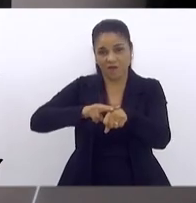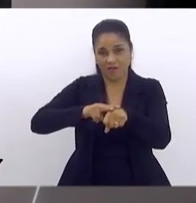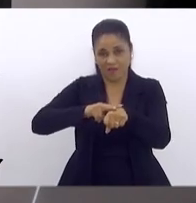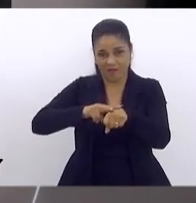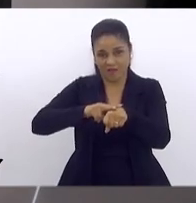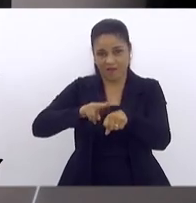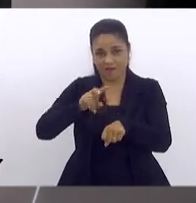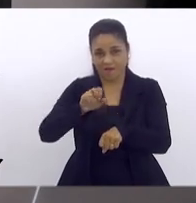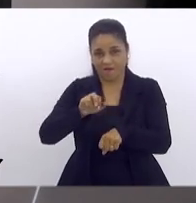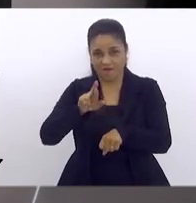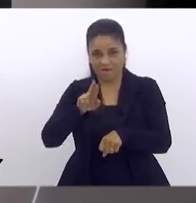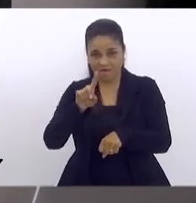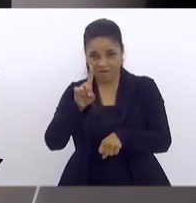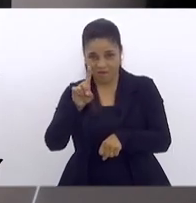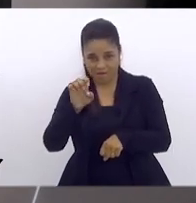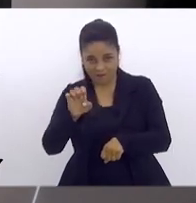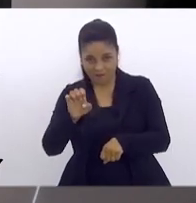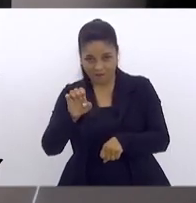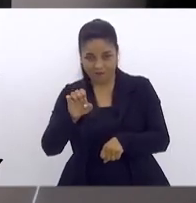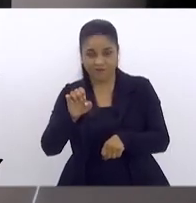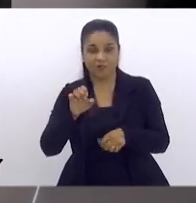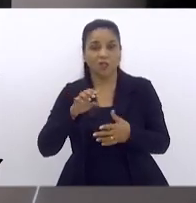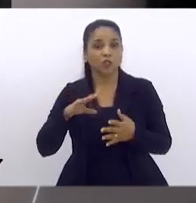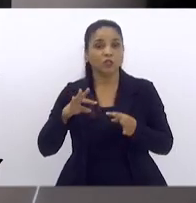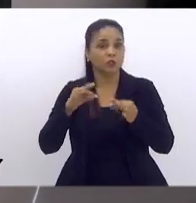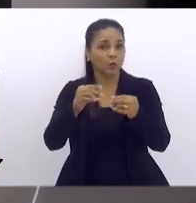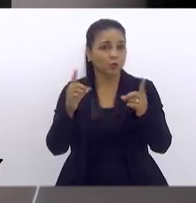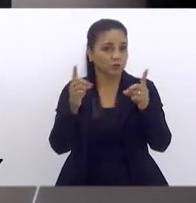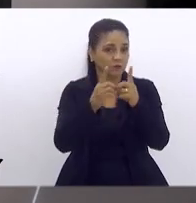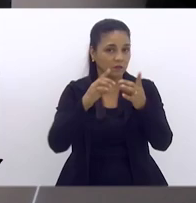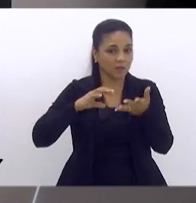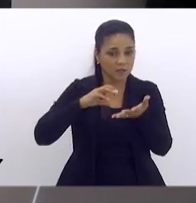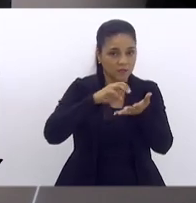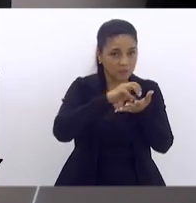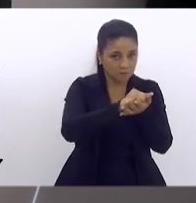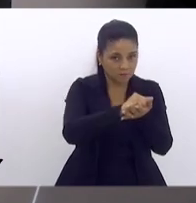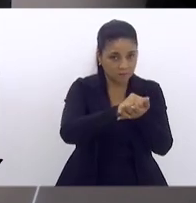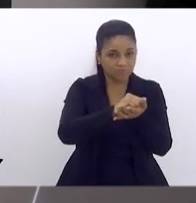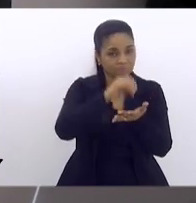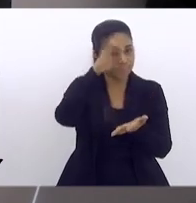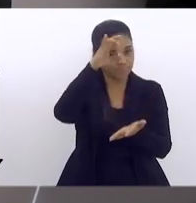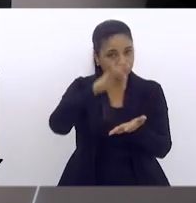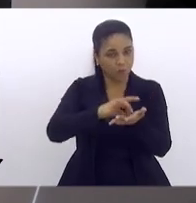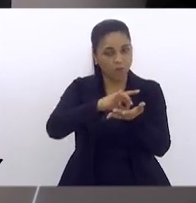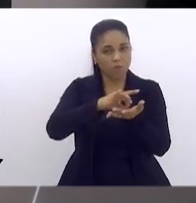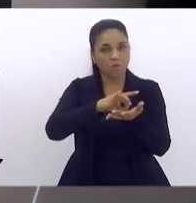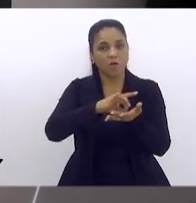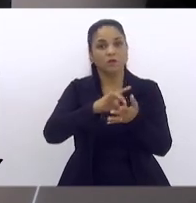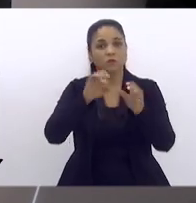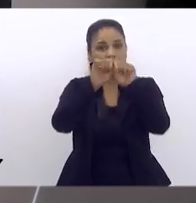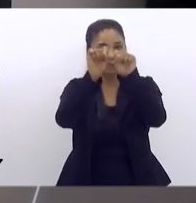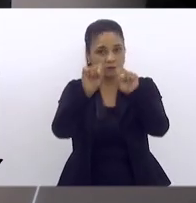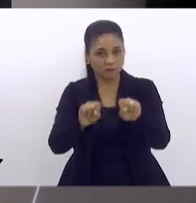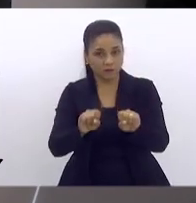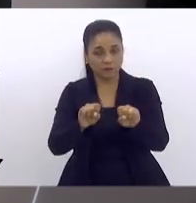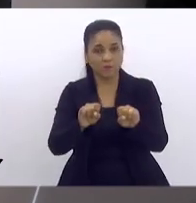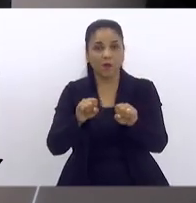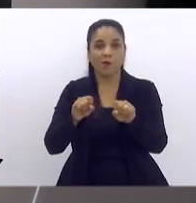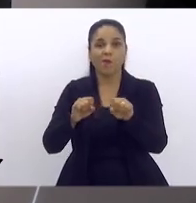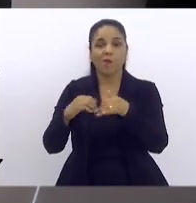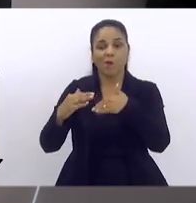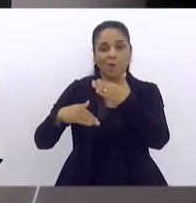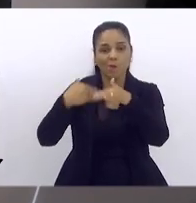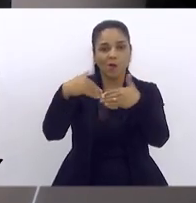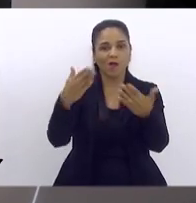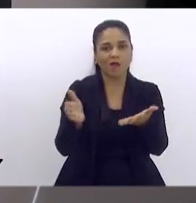são estão todos é registrados e consolidados nesse sistema o que faz com que o processamento